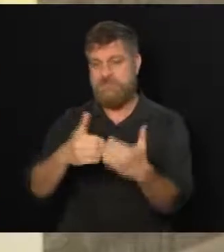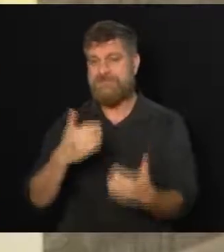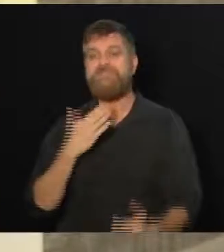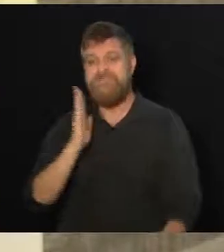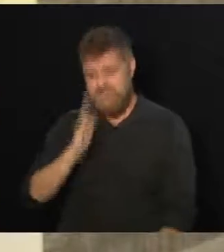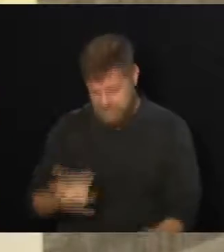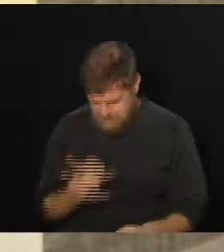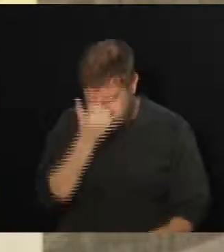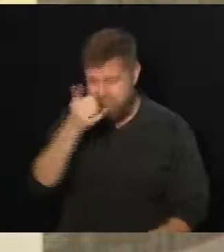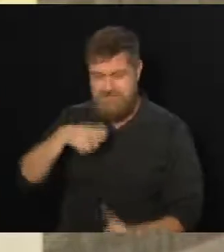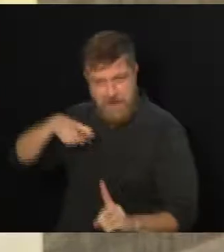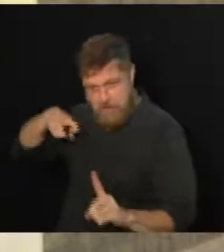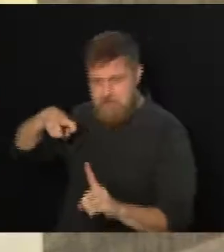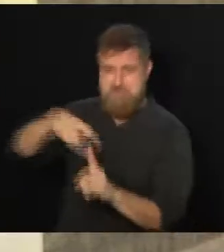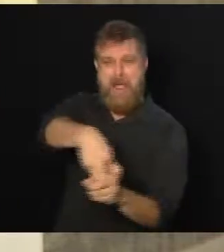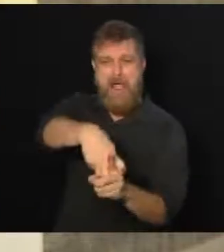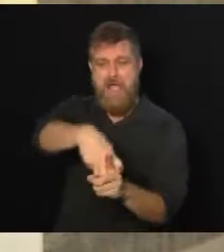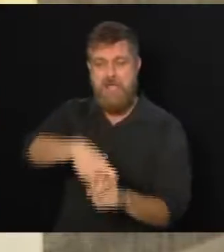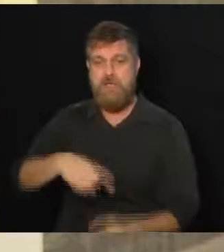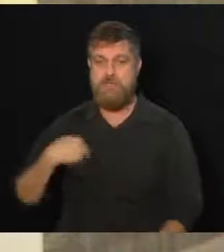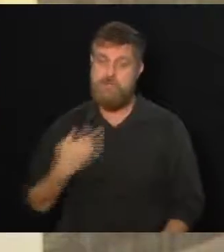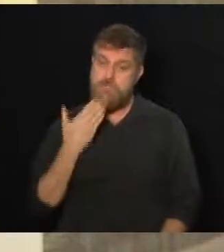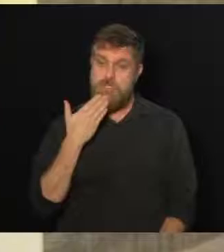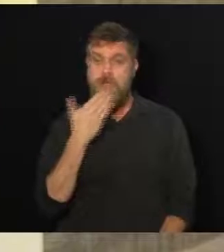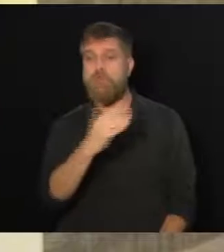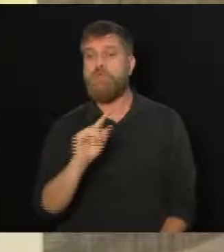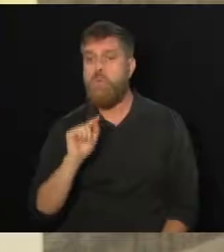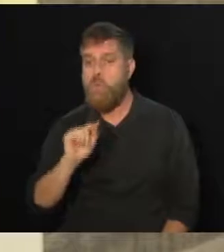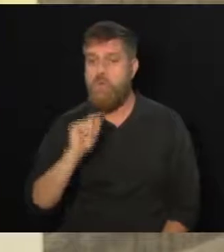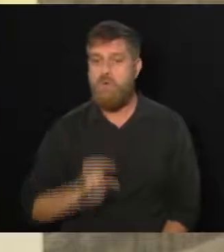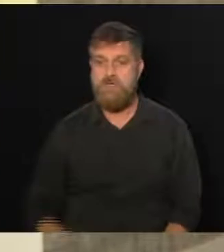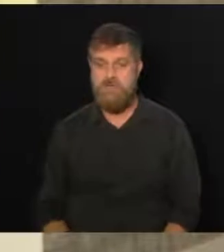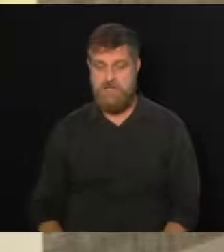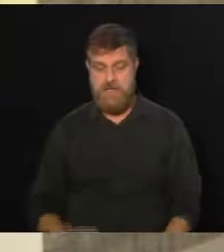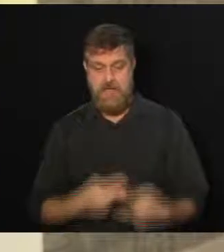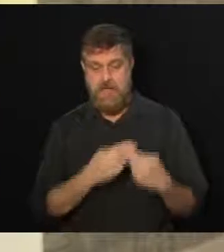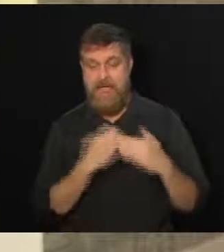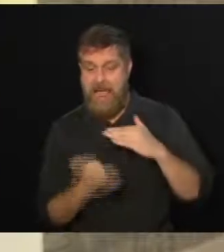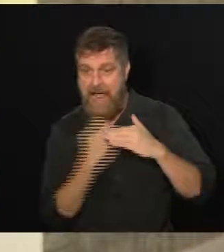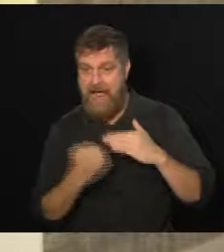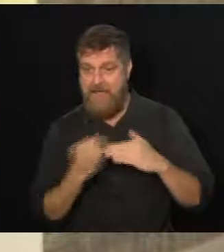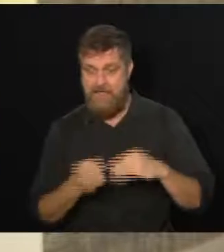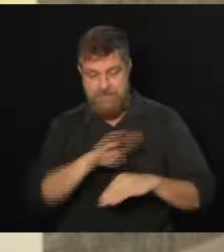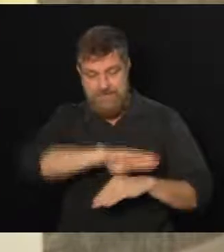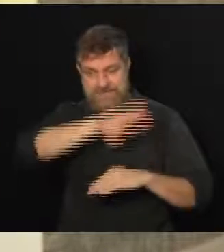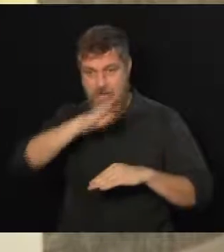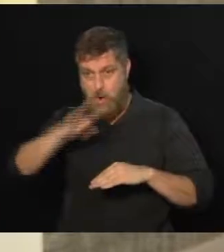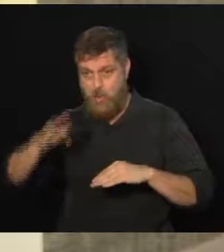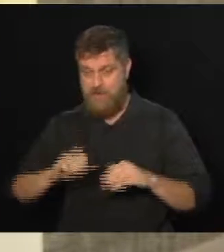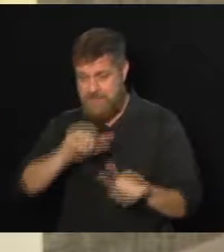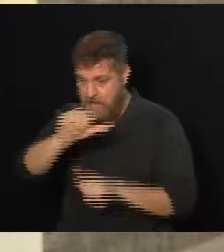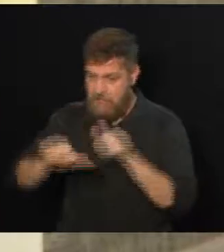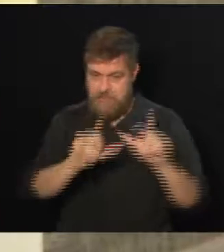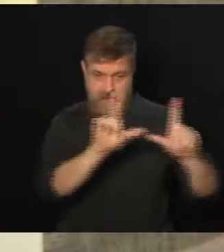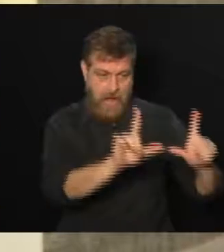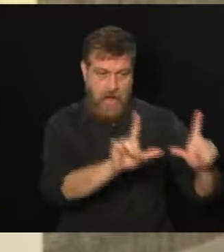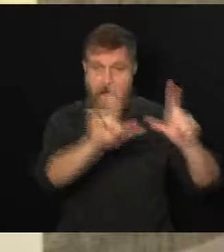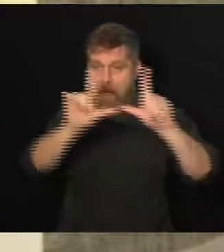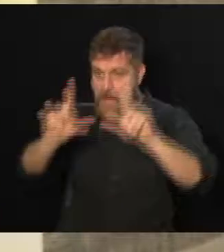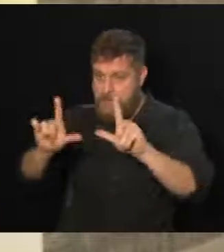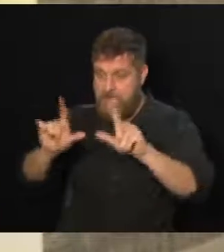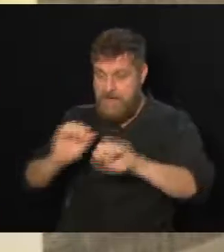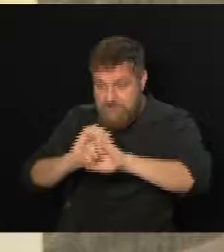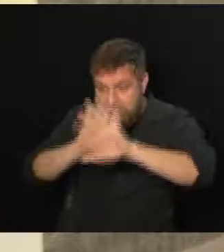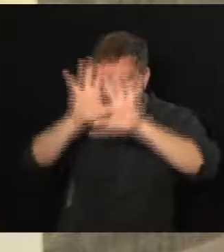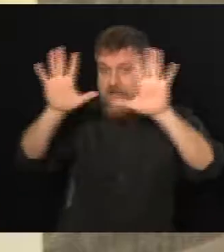aconteceu acidentes naquele local. Então nós estamos solicitando para que a Colinas tome essa providência das mudanças, uma mudança simples, mas que faz